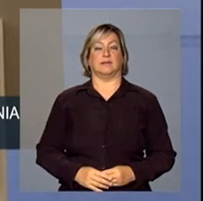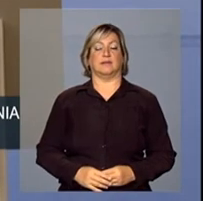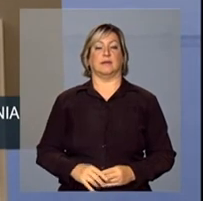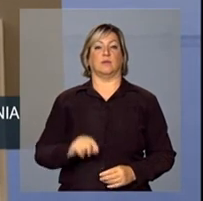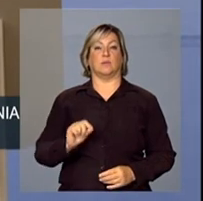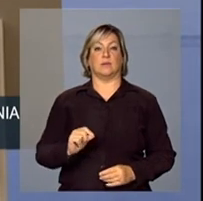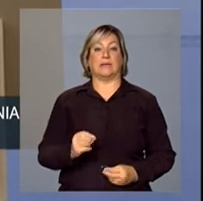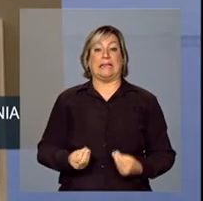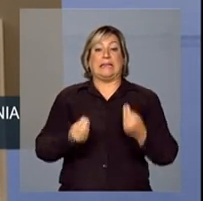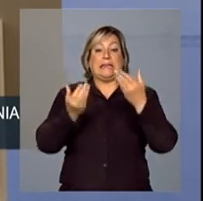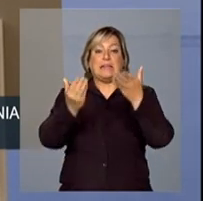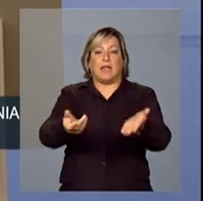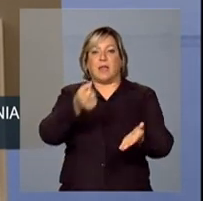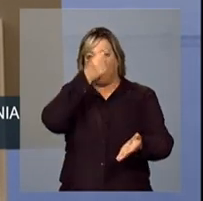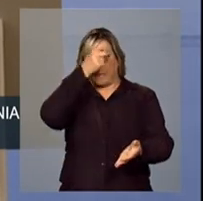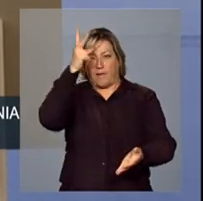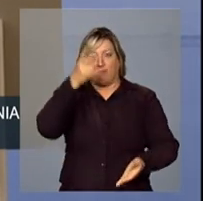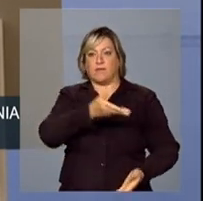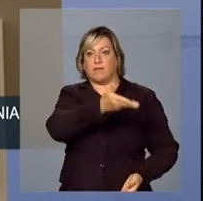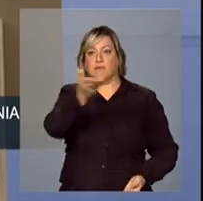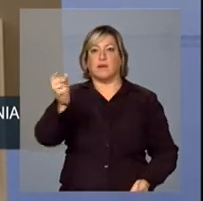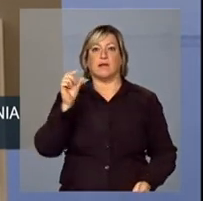destinar aos prefeitos